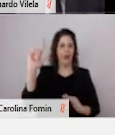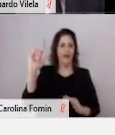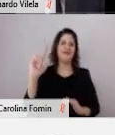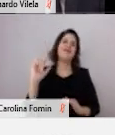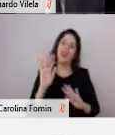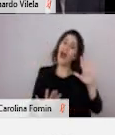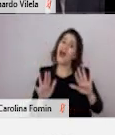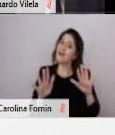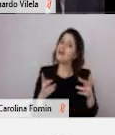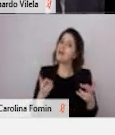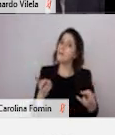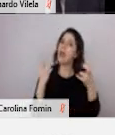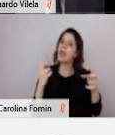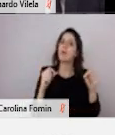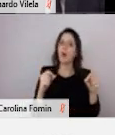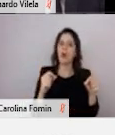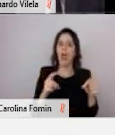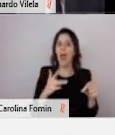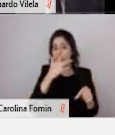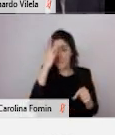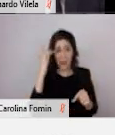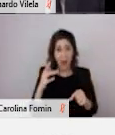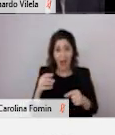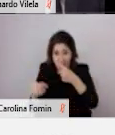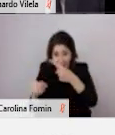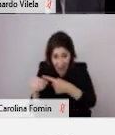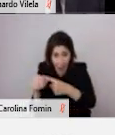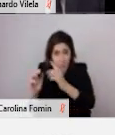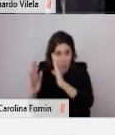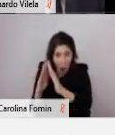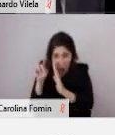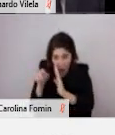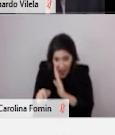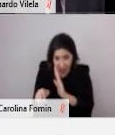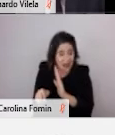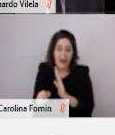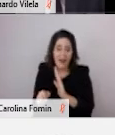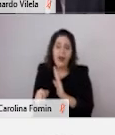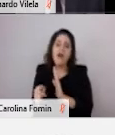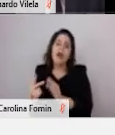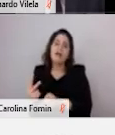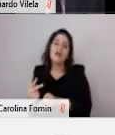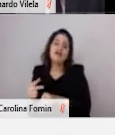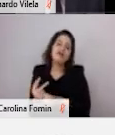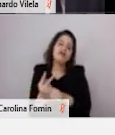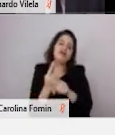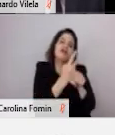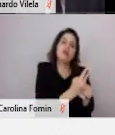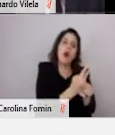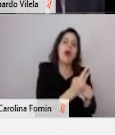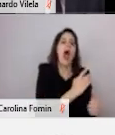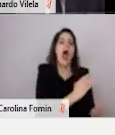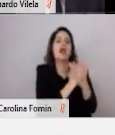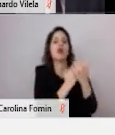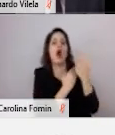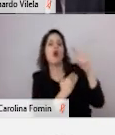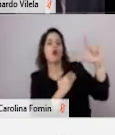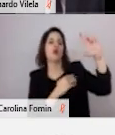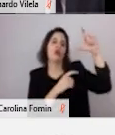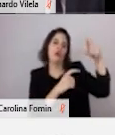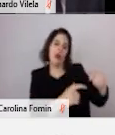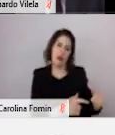muitas vezes a pessoa está fora da sua comarca e vai buscar assistência em outro estado.